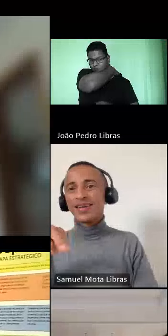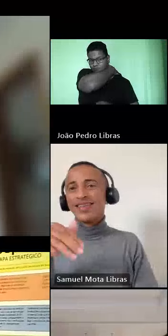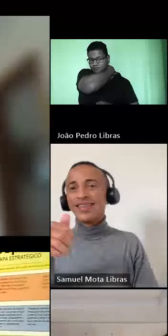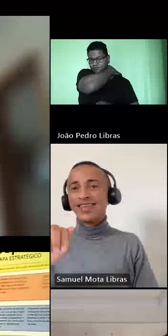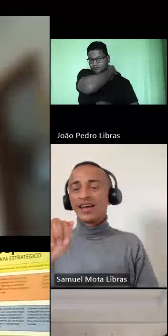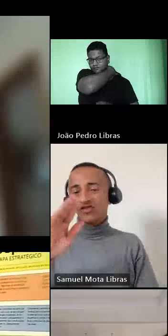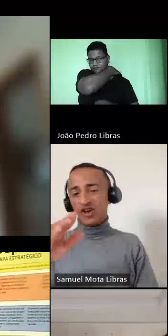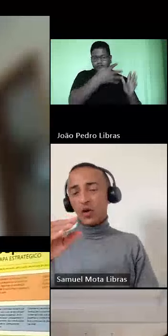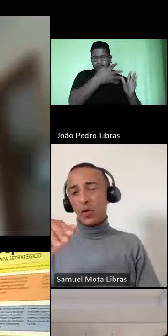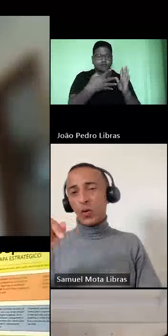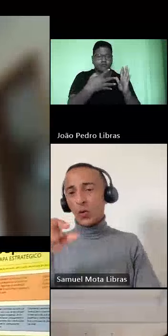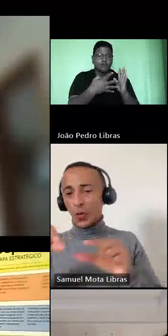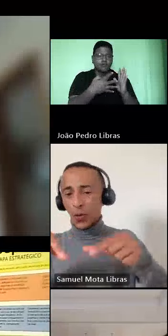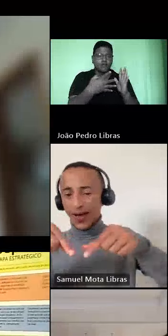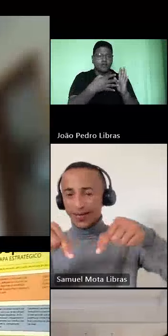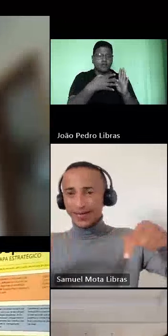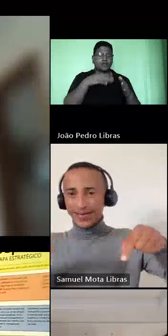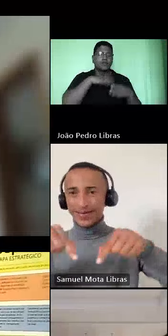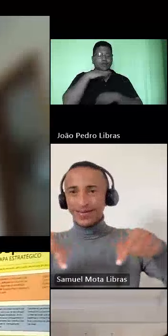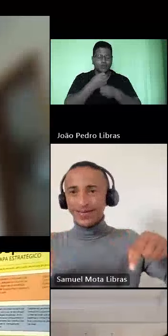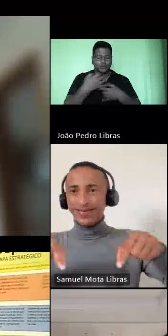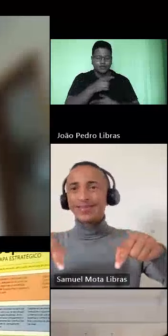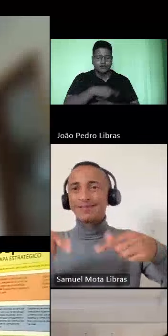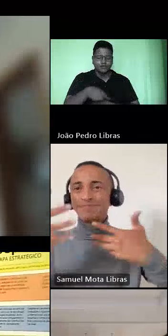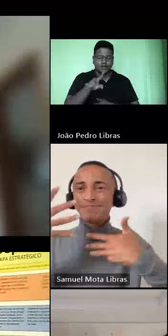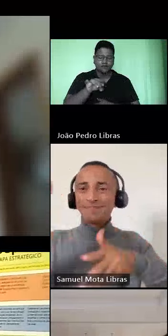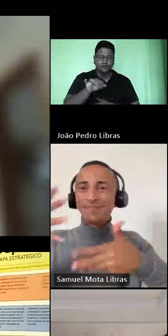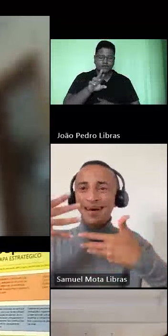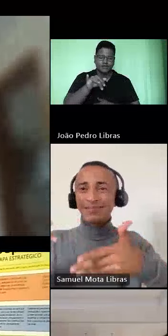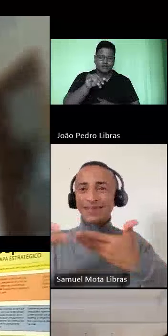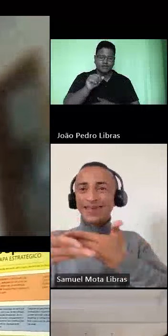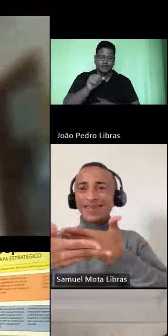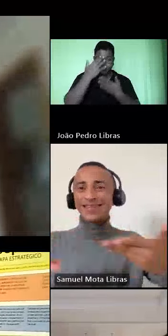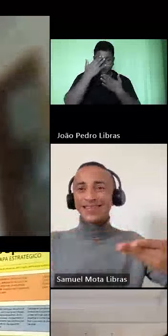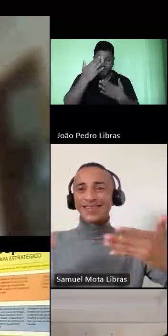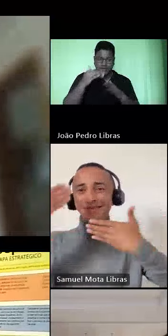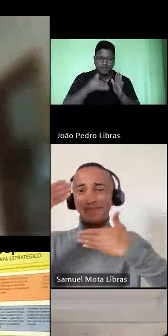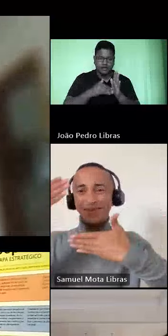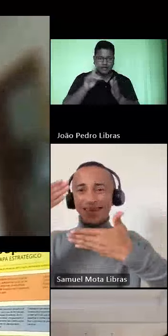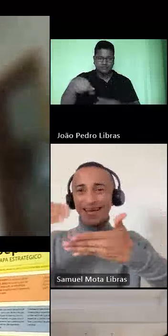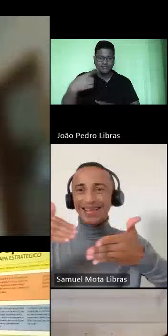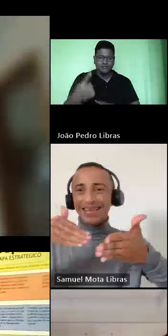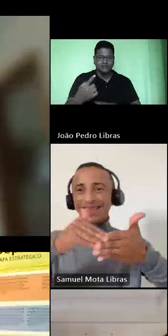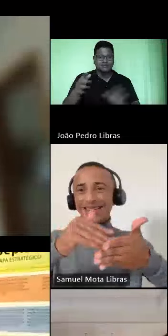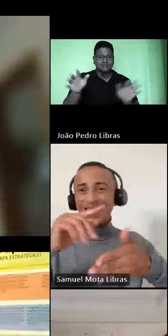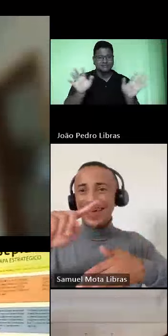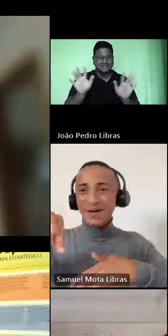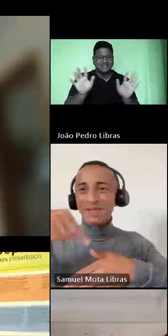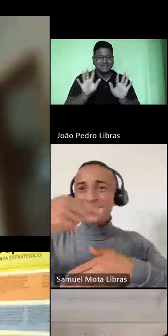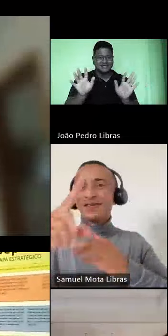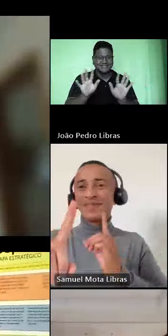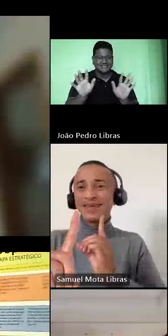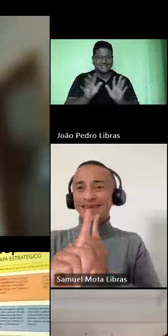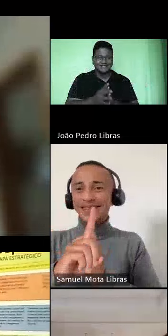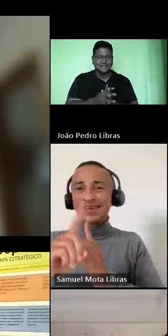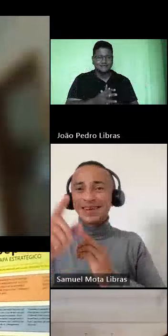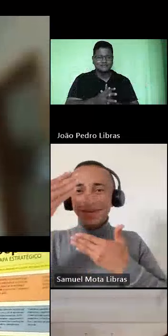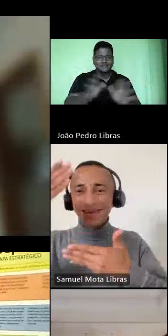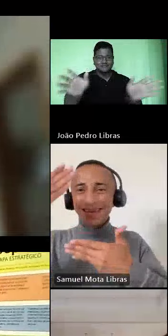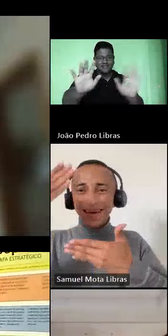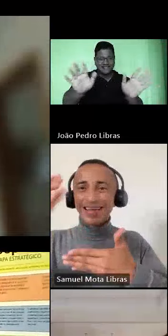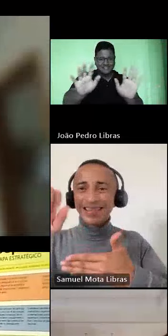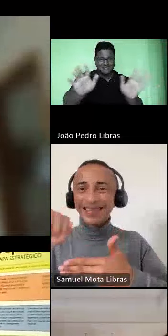de parabéns aqui Virgínia eh obrigado gente até a próxima viu Obrigada obrigada a Samuel obrigada a João que